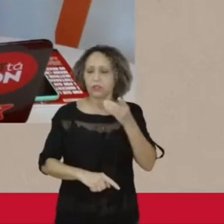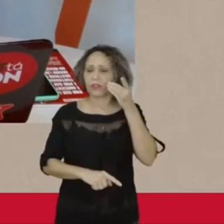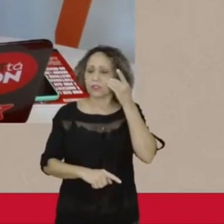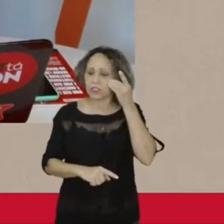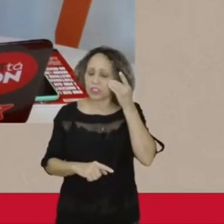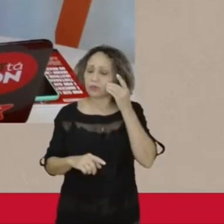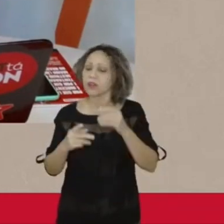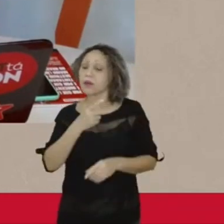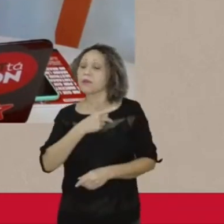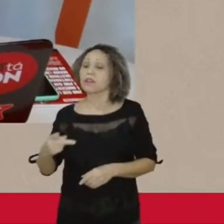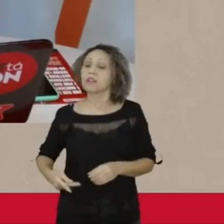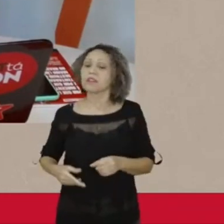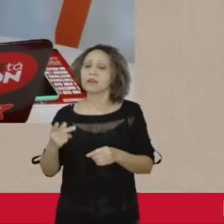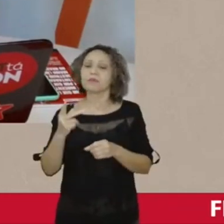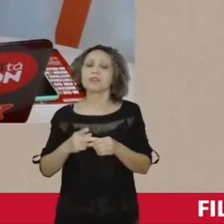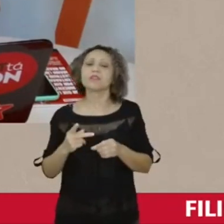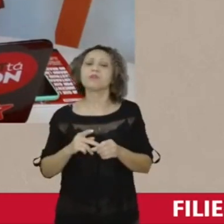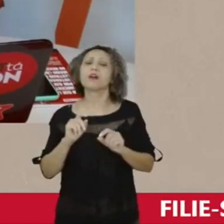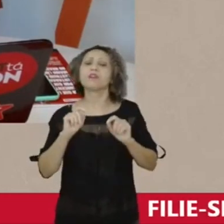da Petrobras